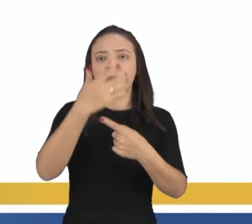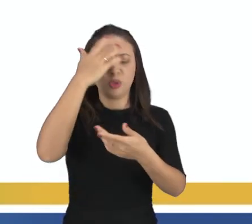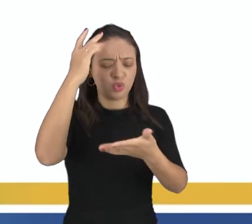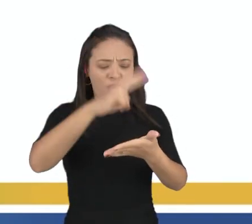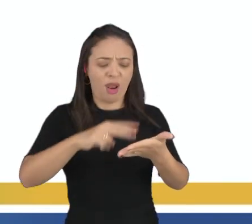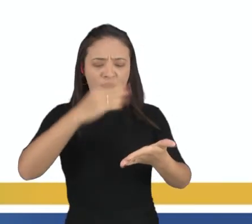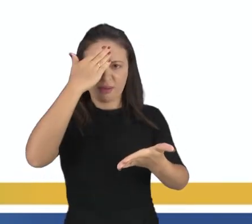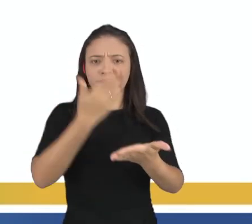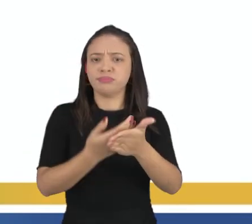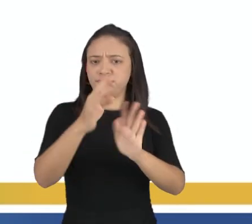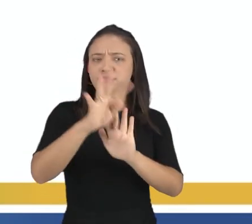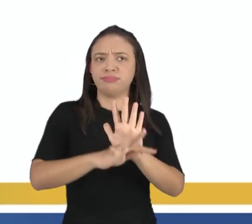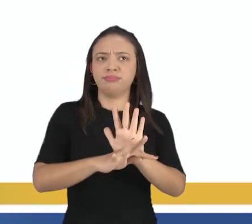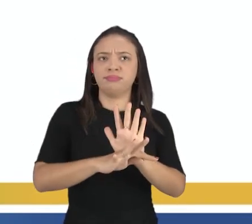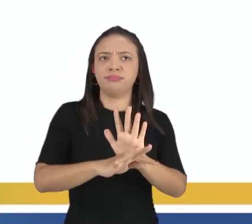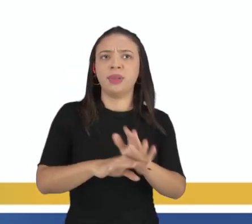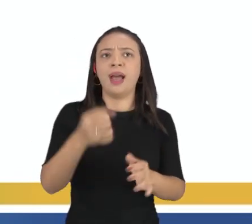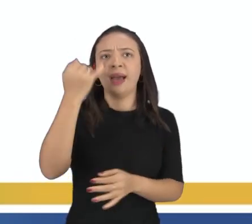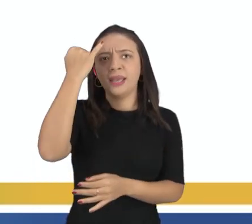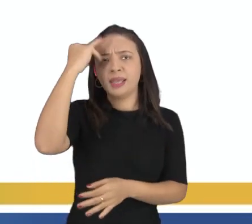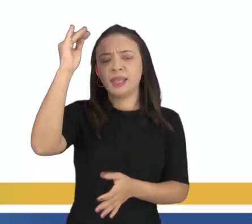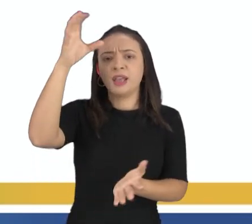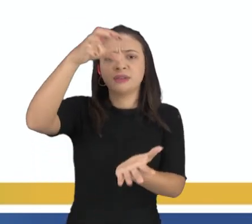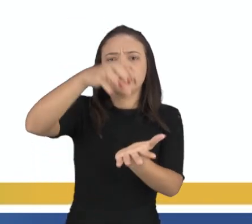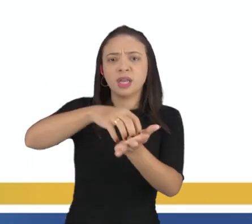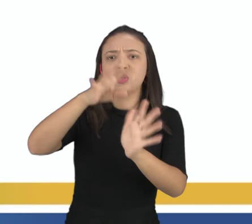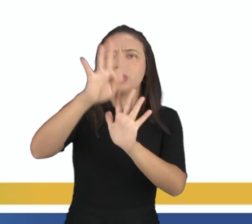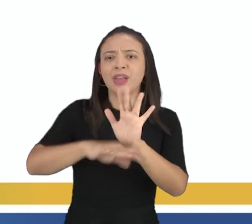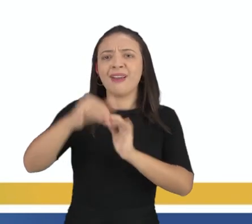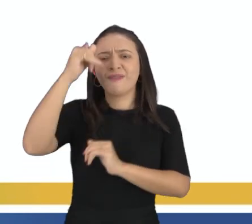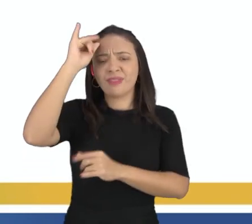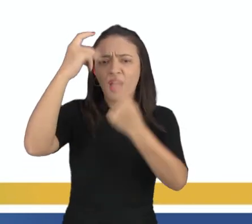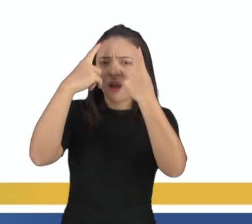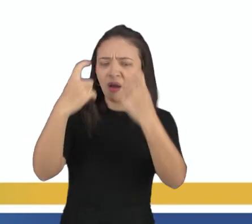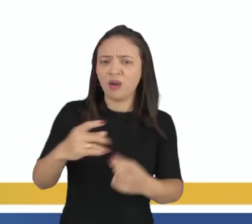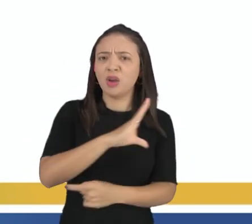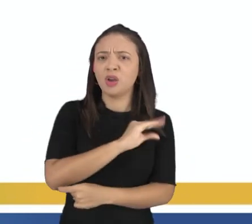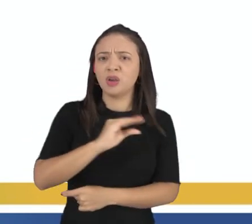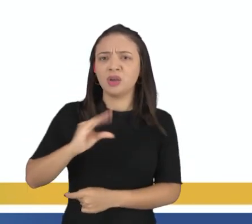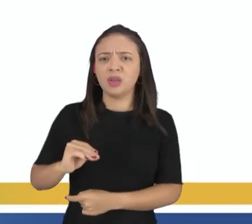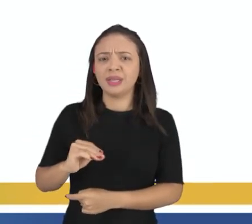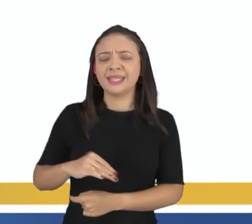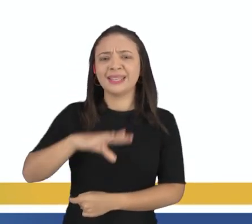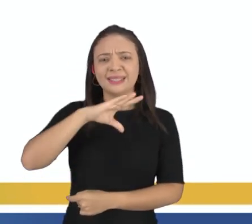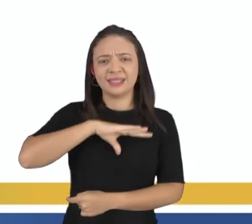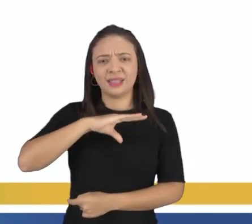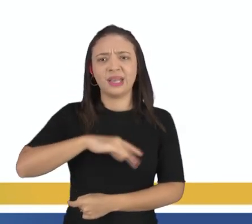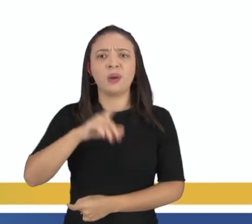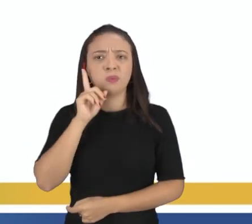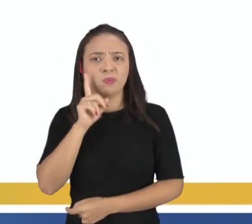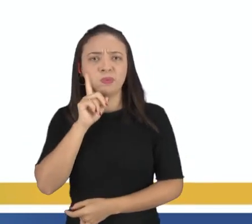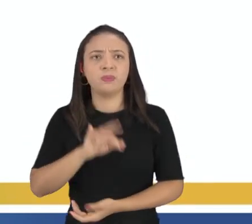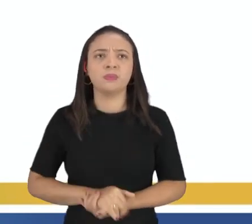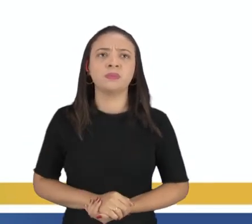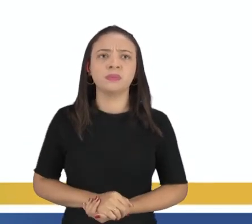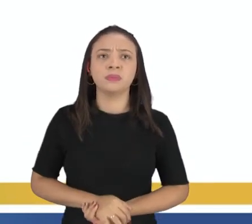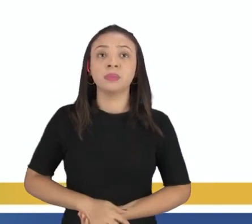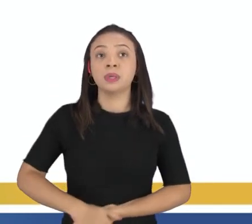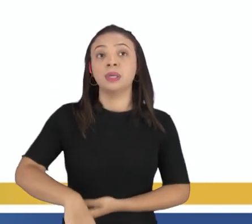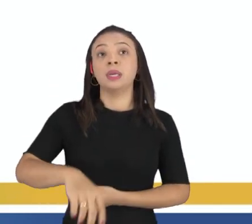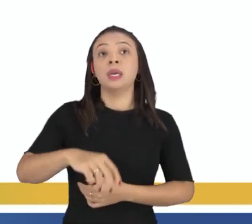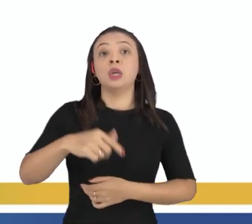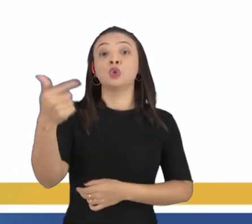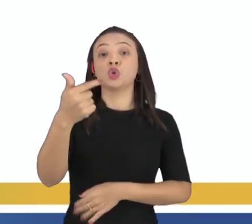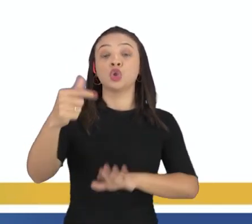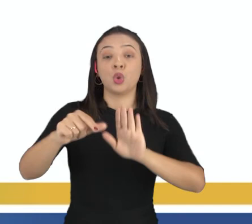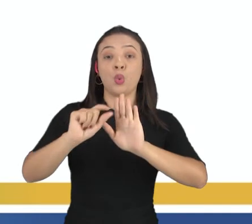Sim. A ideia central desse texto é o combate da violência juvenil na cidade de Nova York? Sim. 3.